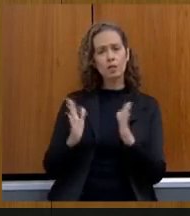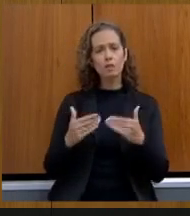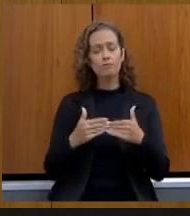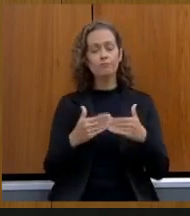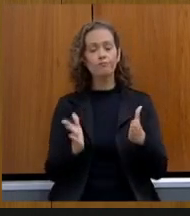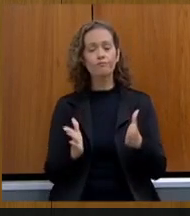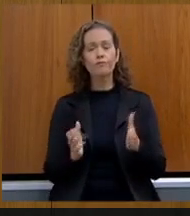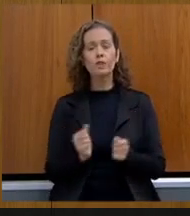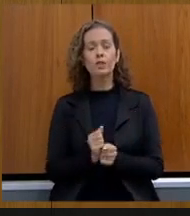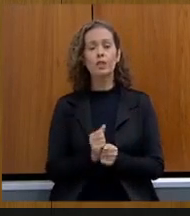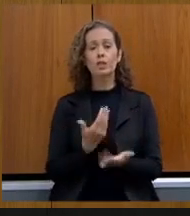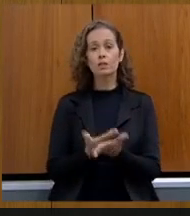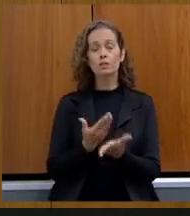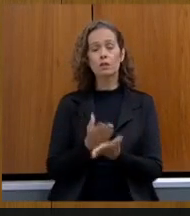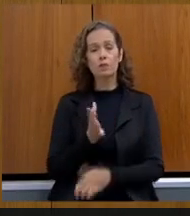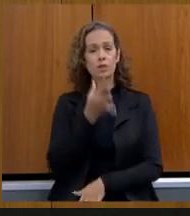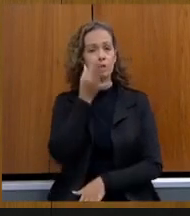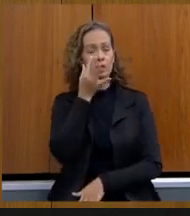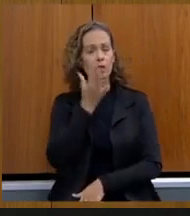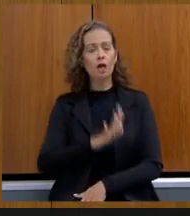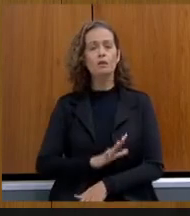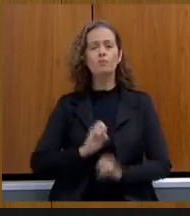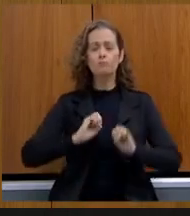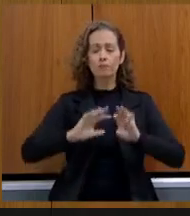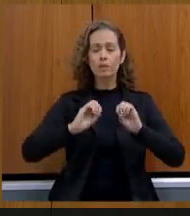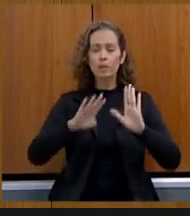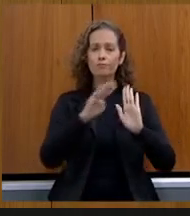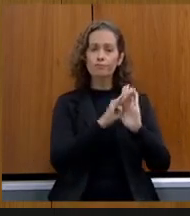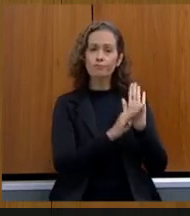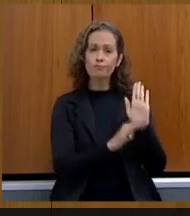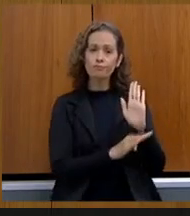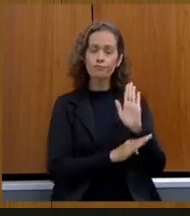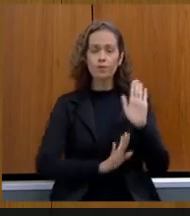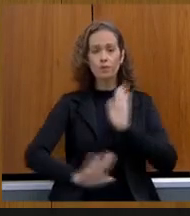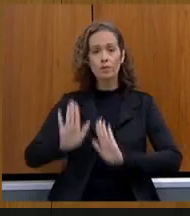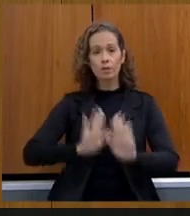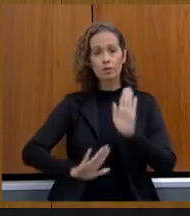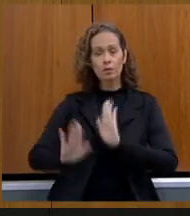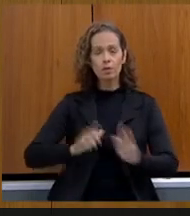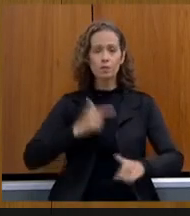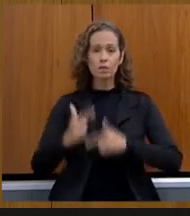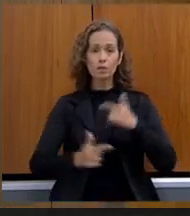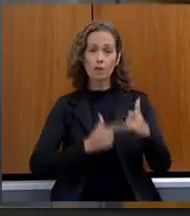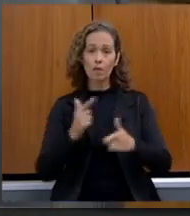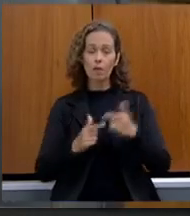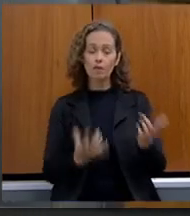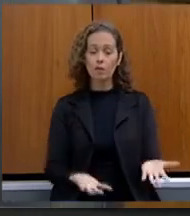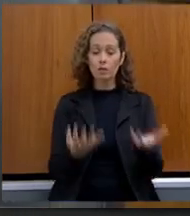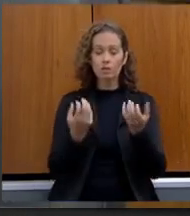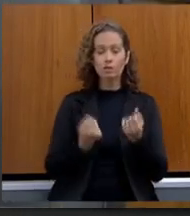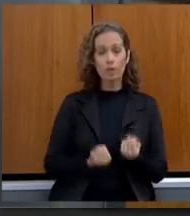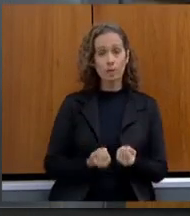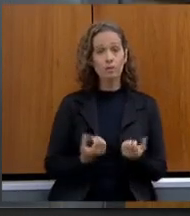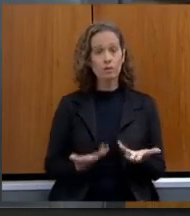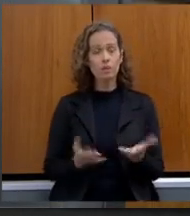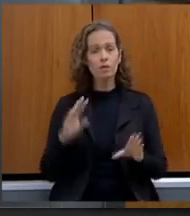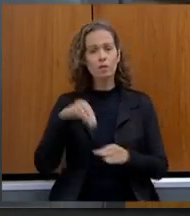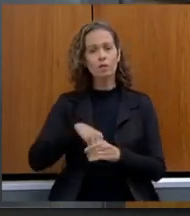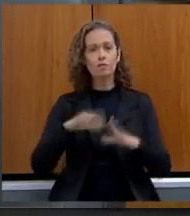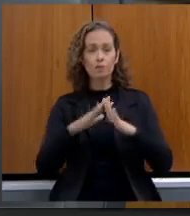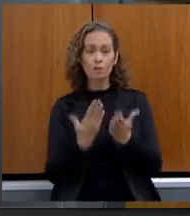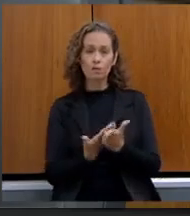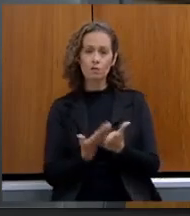atividades presenciais de uma orientação uma formação muito cuidadosa para o trabalho do acolhimento nas escolas né